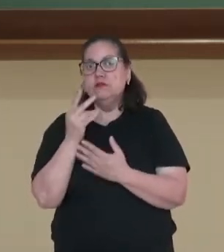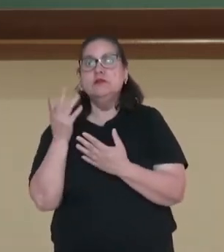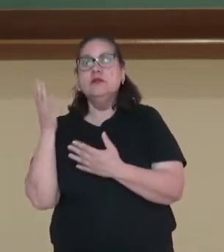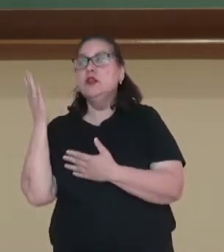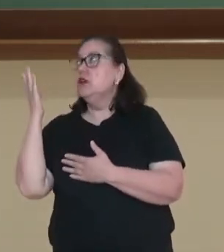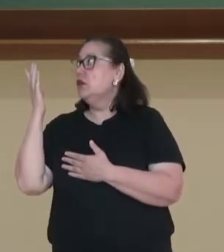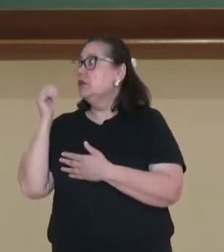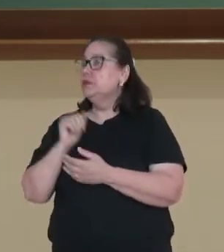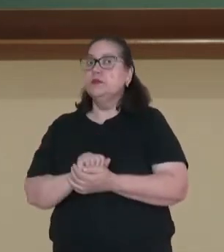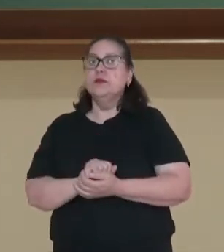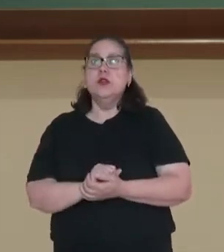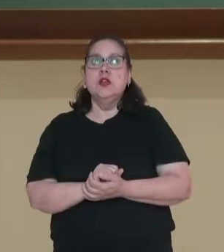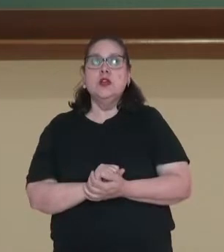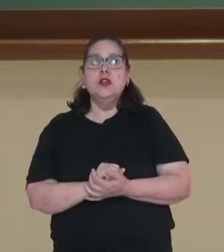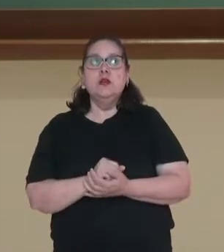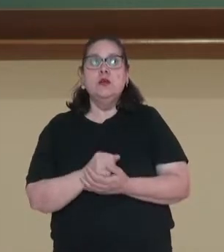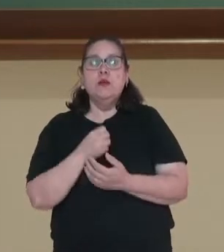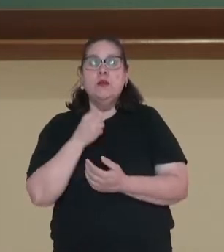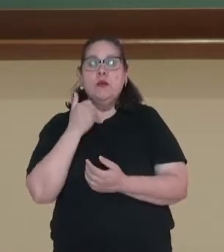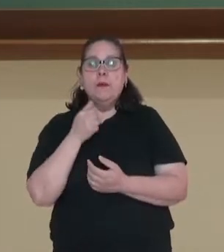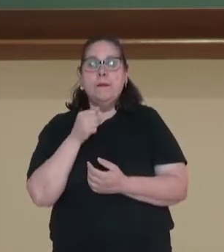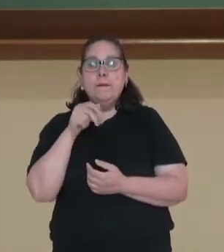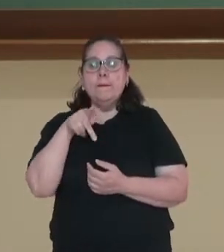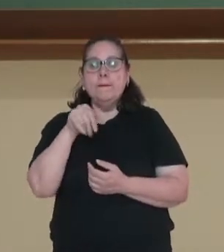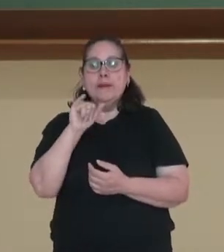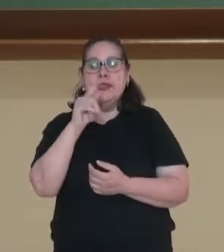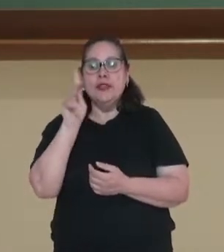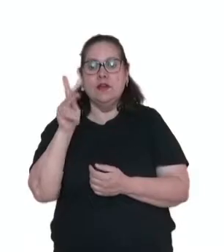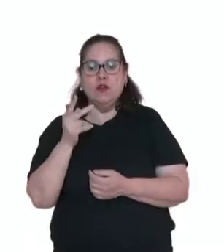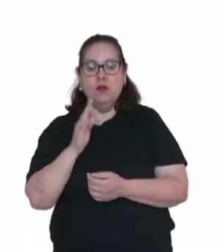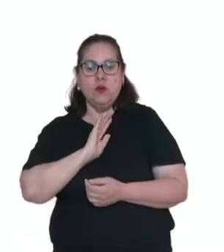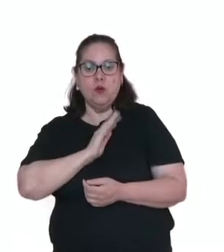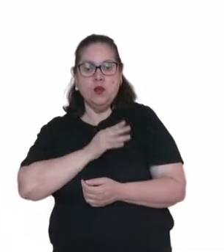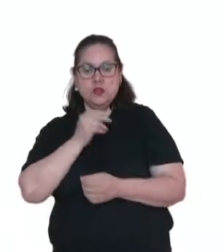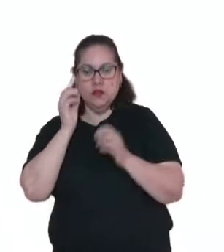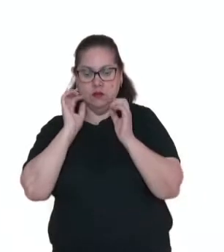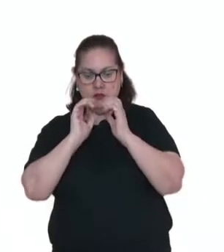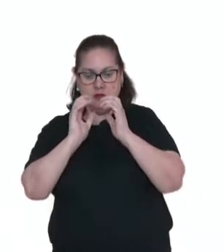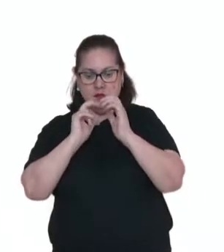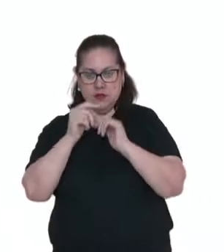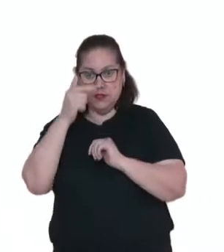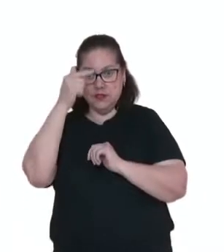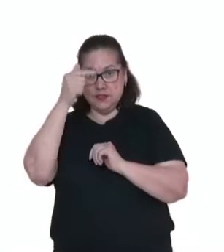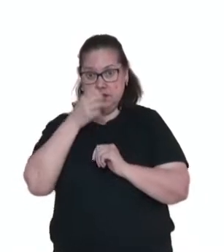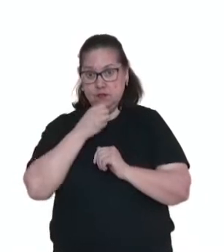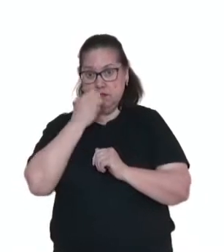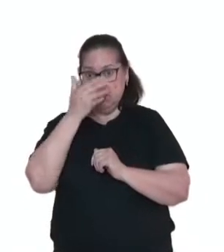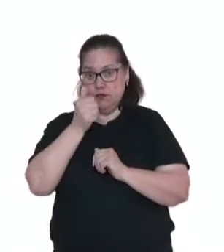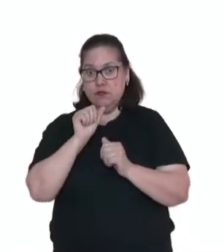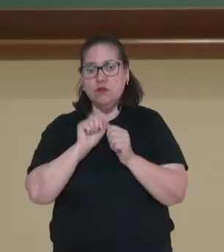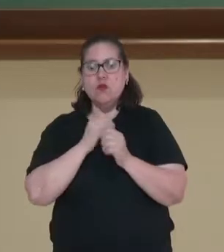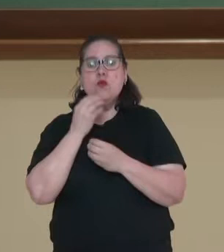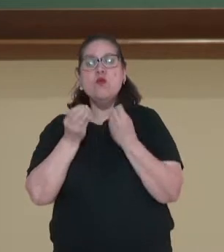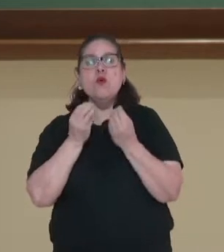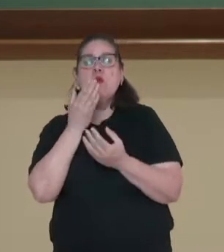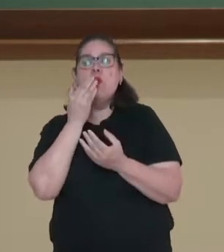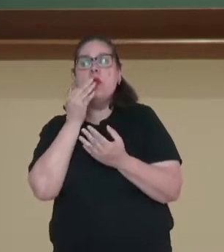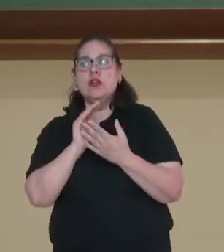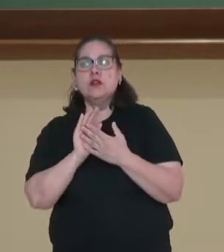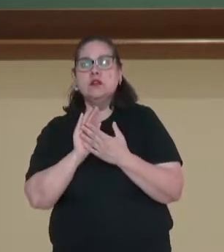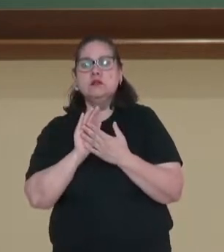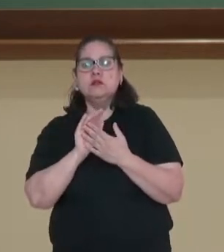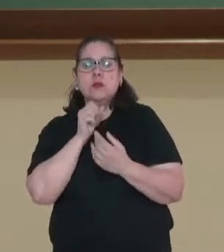tá? Bom, pinhão faz bem ao coração e cérebro. Veja 7 benefícios de como consumir.